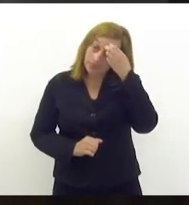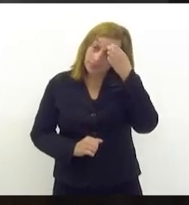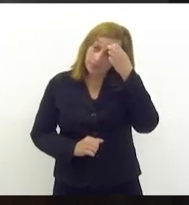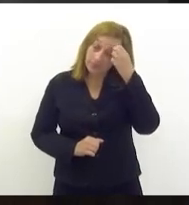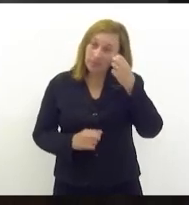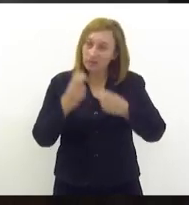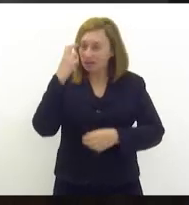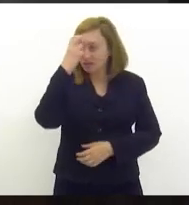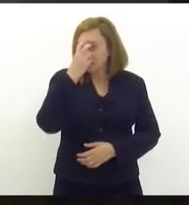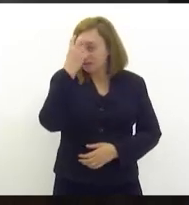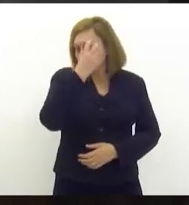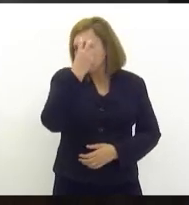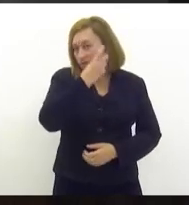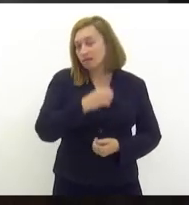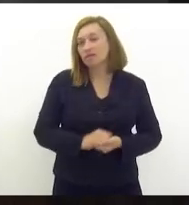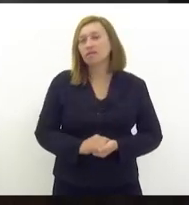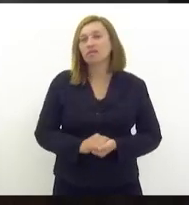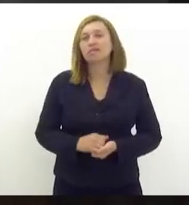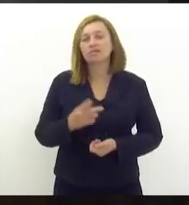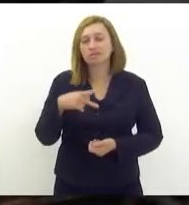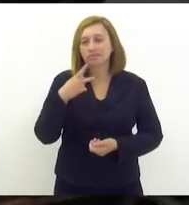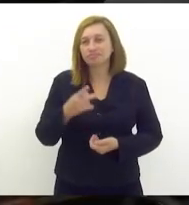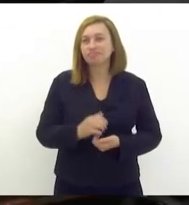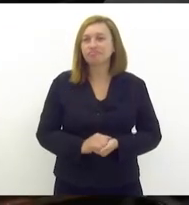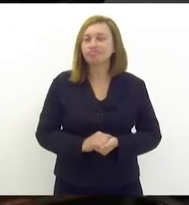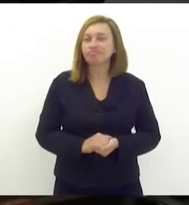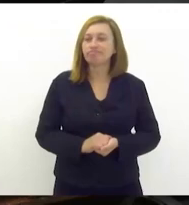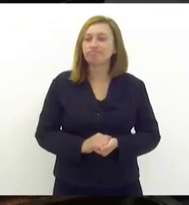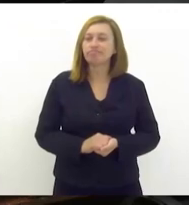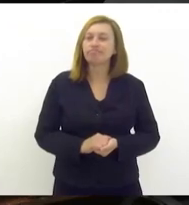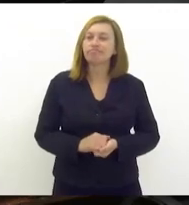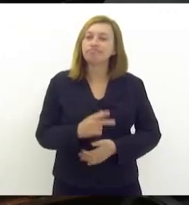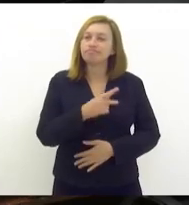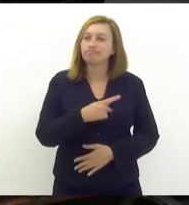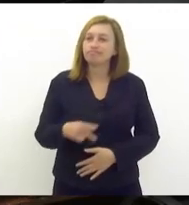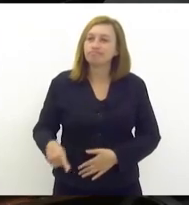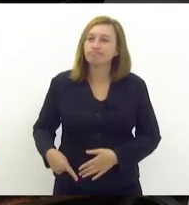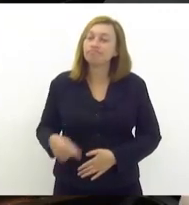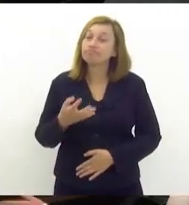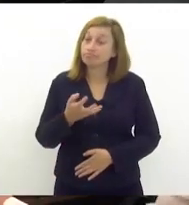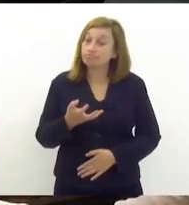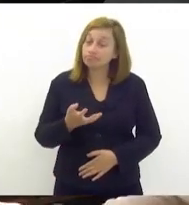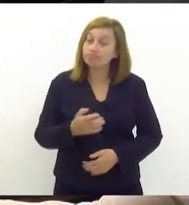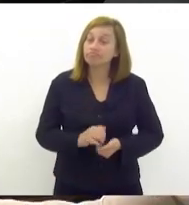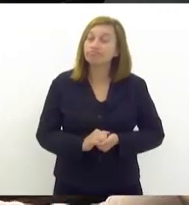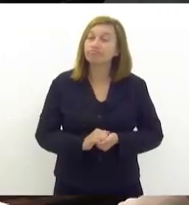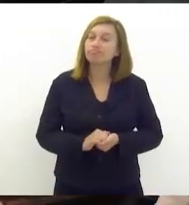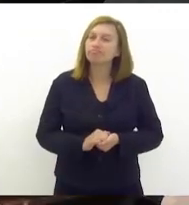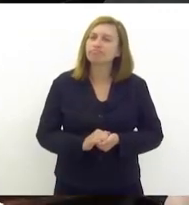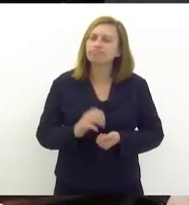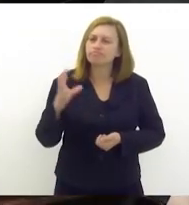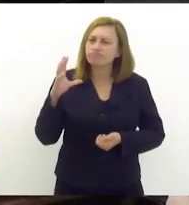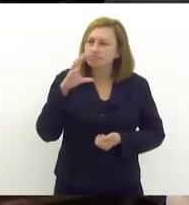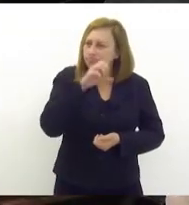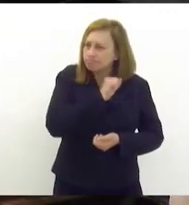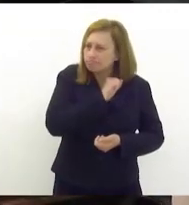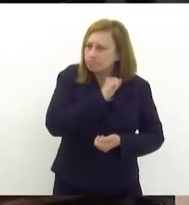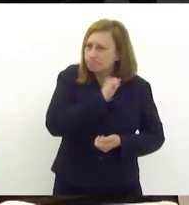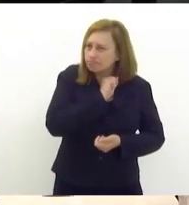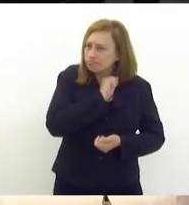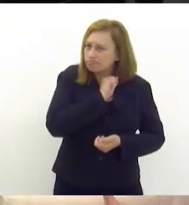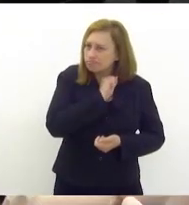Verônica Lima deputada com a palavra Presidente eu queria muito rap